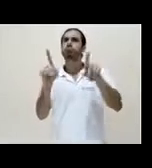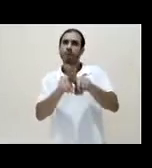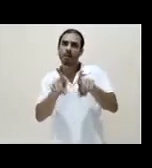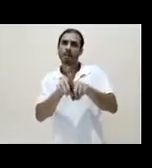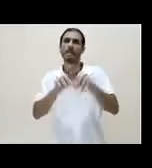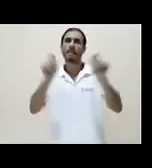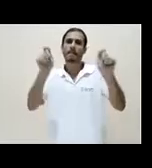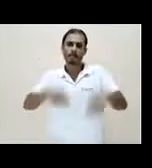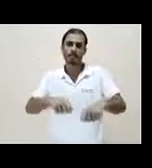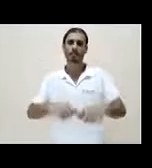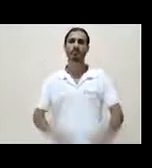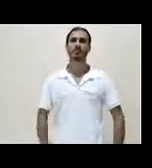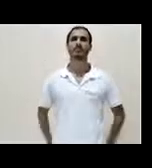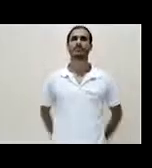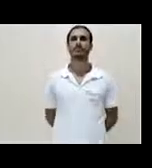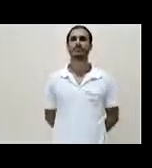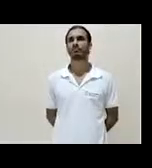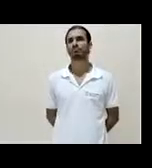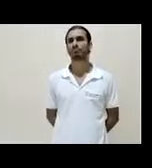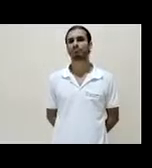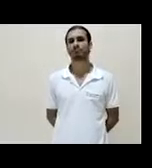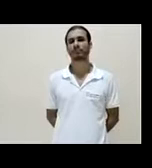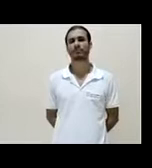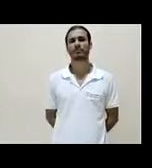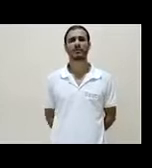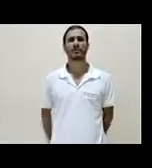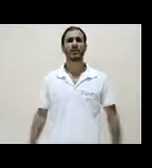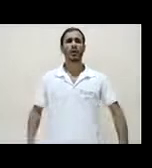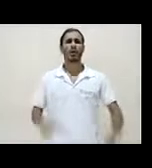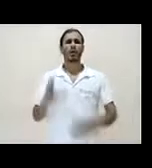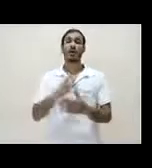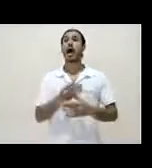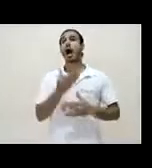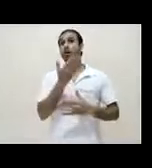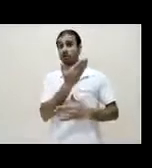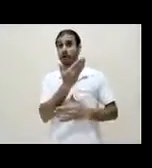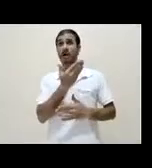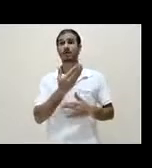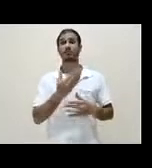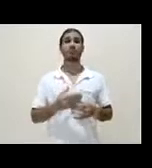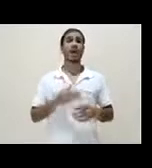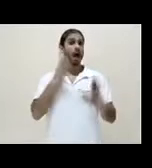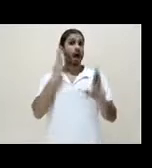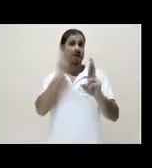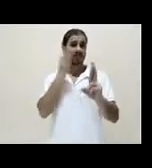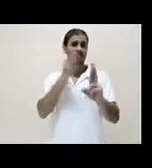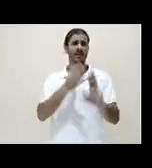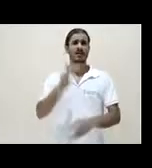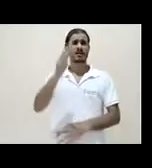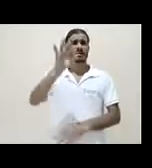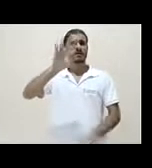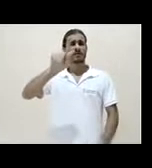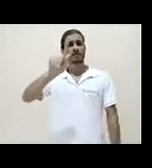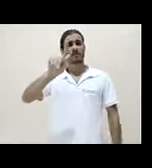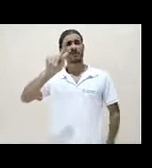algumas referências aí que vamos usar, né? Frigoto, Lucchesi, no campo da avaliação, né? Manacorda,